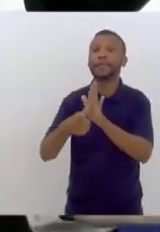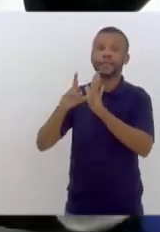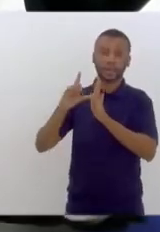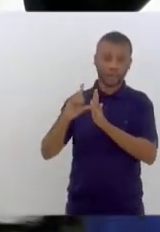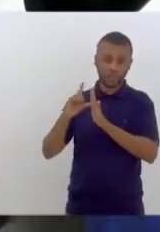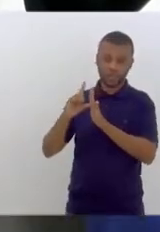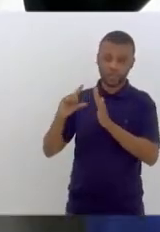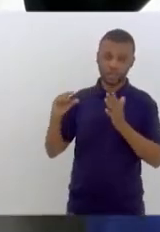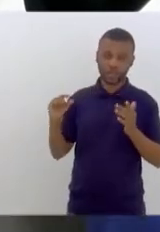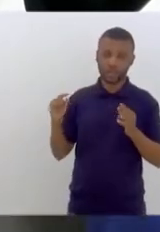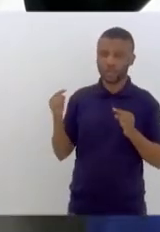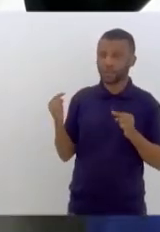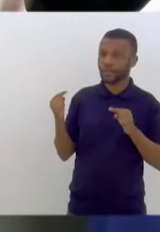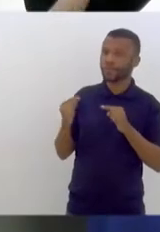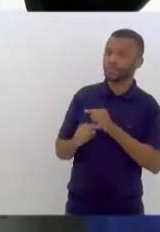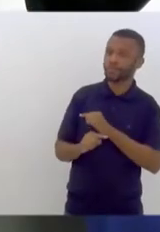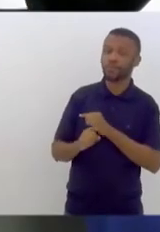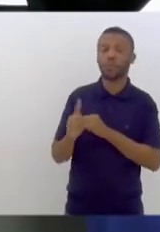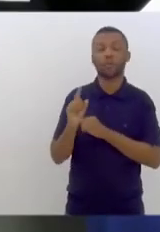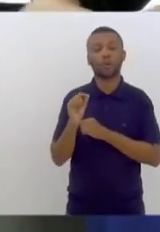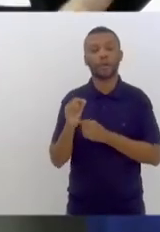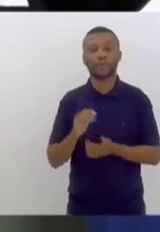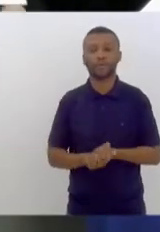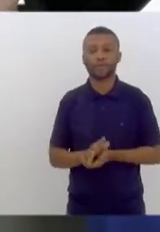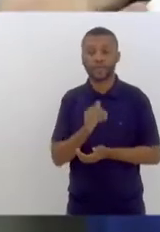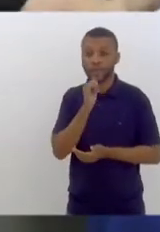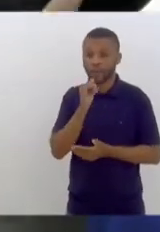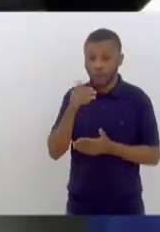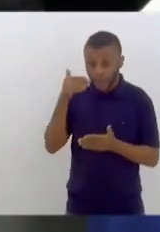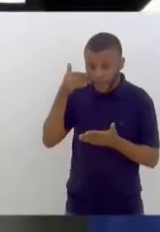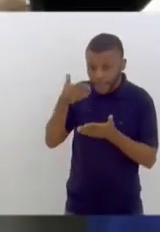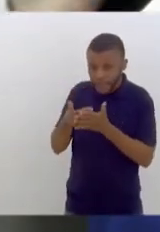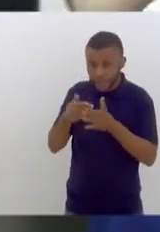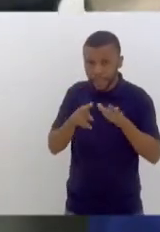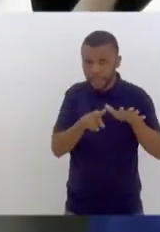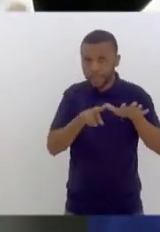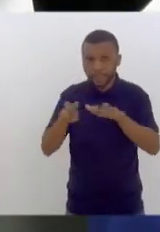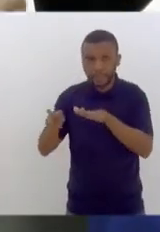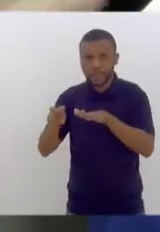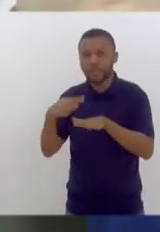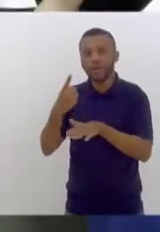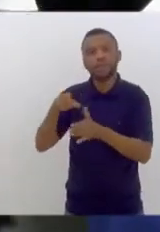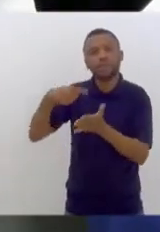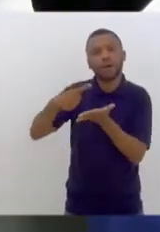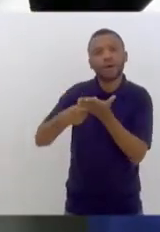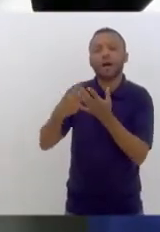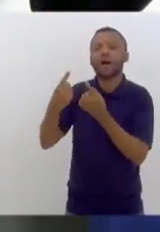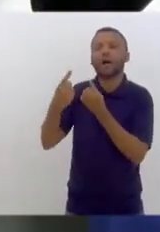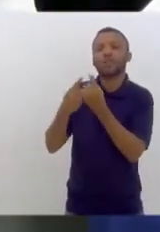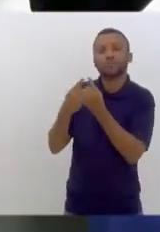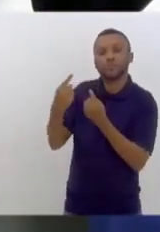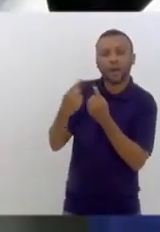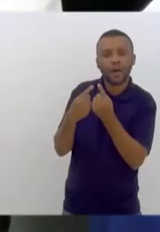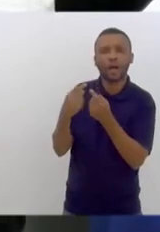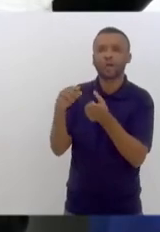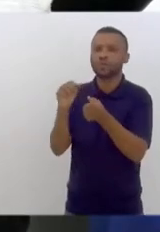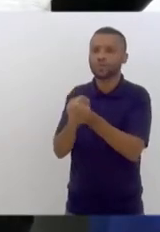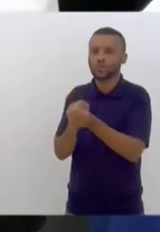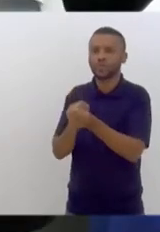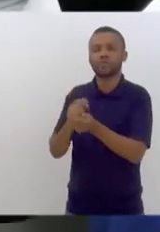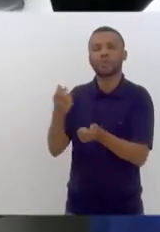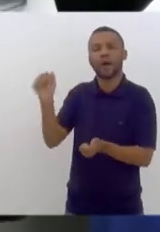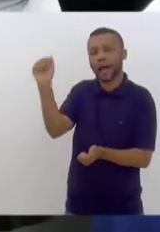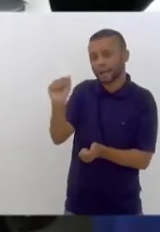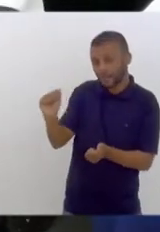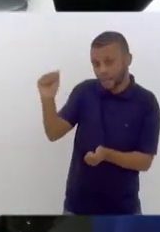Ana Valentina, o subsecretário Thompson, que, por exemplo, ainda nesta semana, se vocês quiserem fazer alguma conversa com o Dime está aqui representada, né? A mensagem